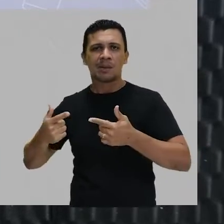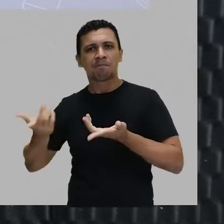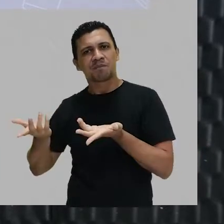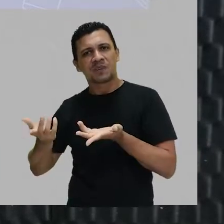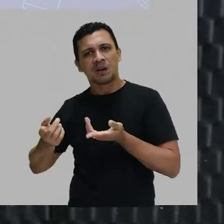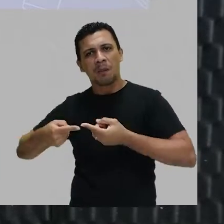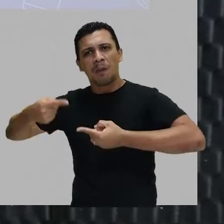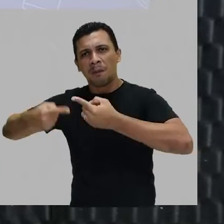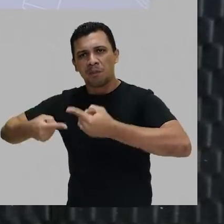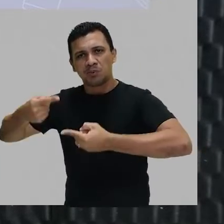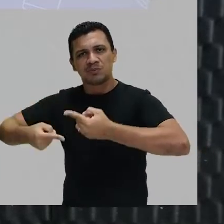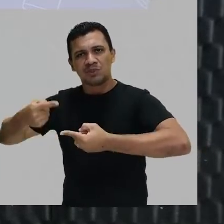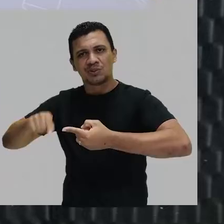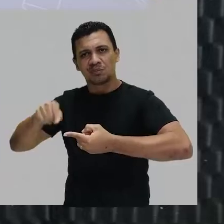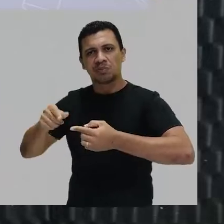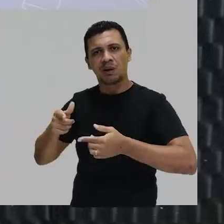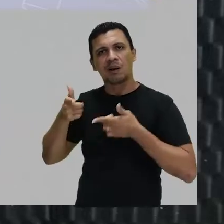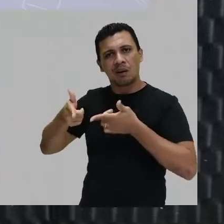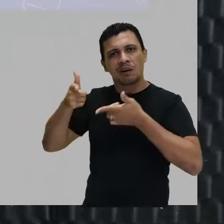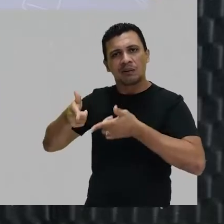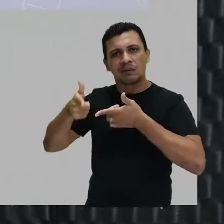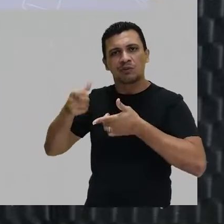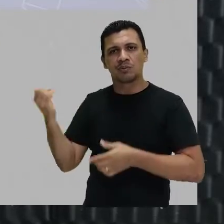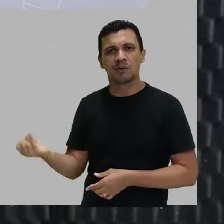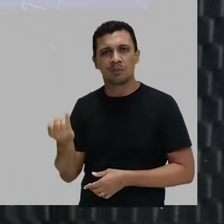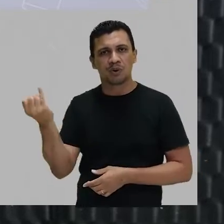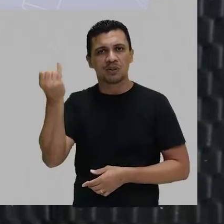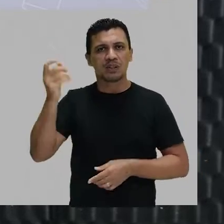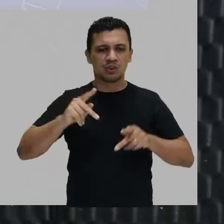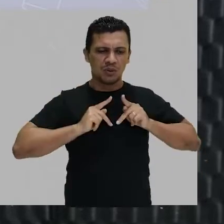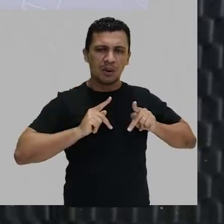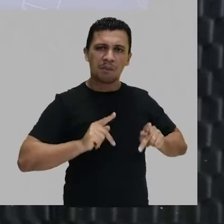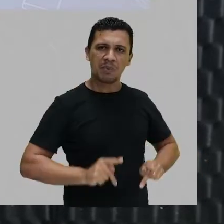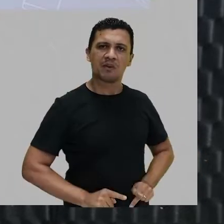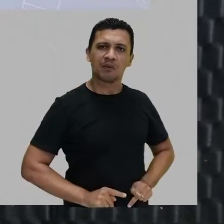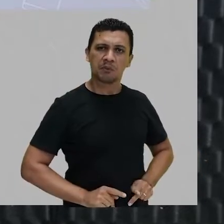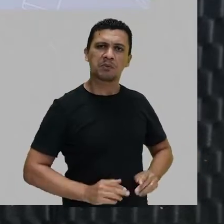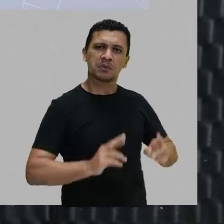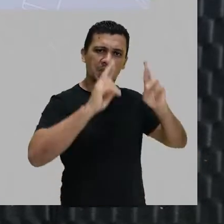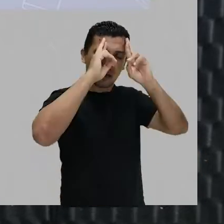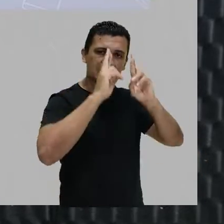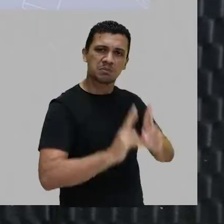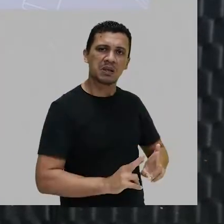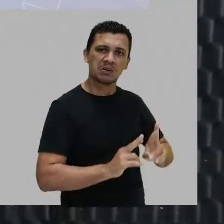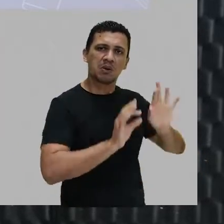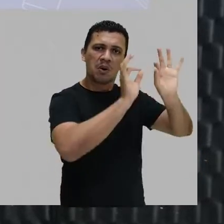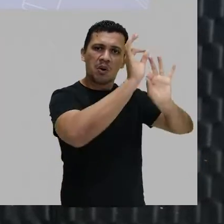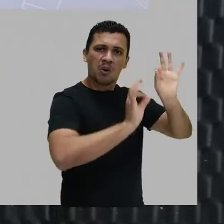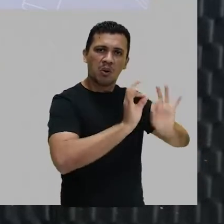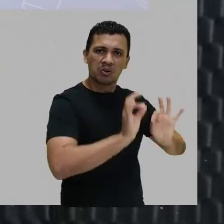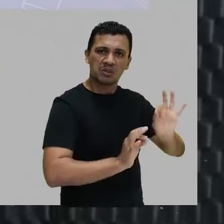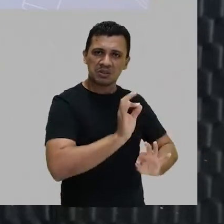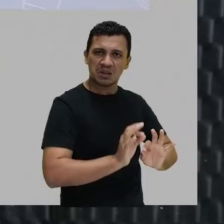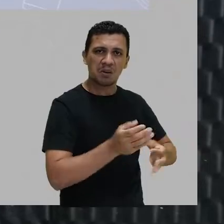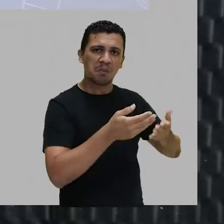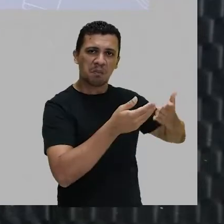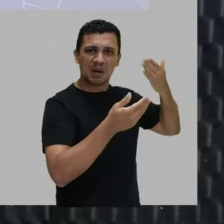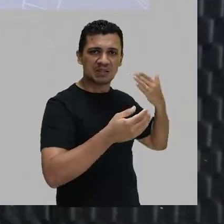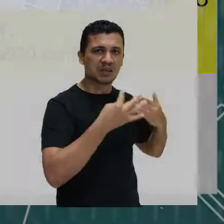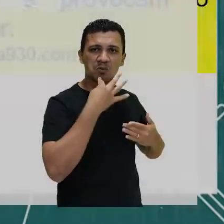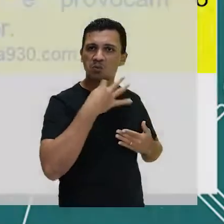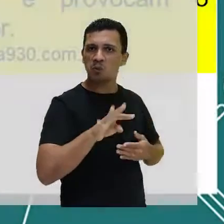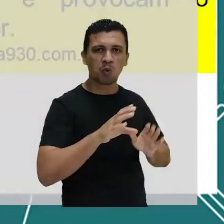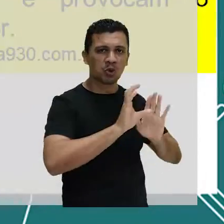pós-dramático surge, as performances começam a ganhar respeito e principalmente serem bem trabalhadas, porque até então ninguém conhecia esse conceito, e uma